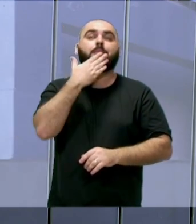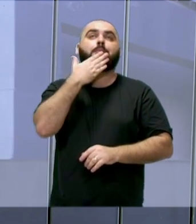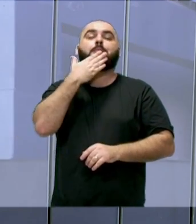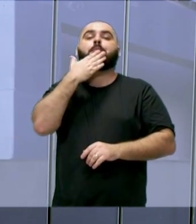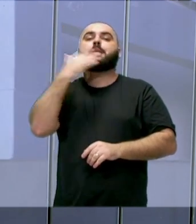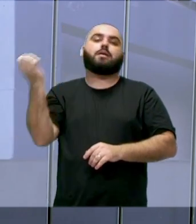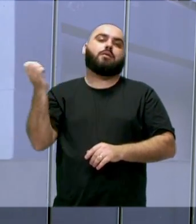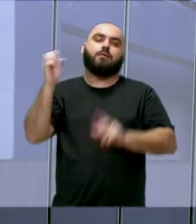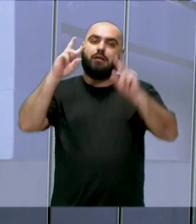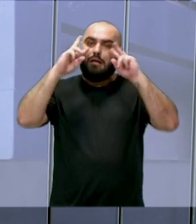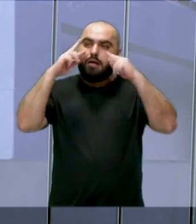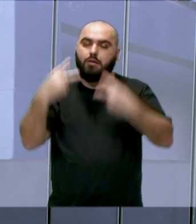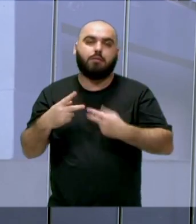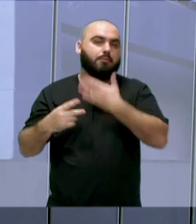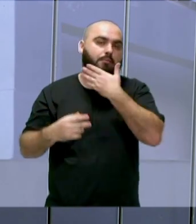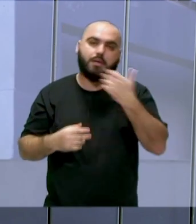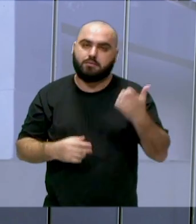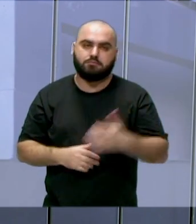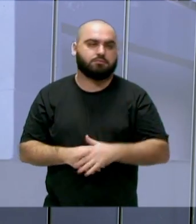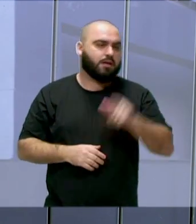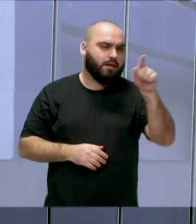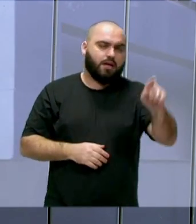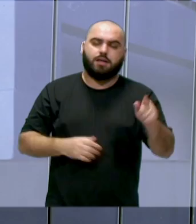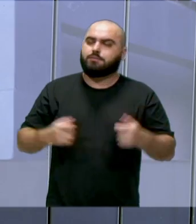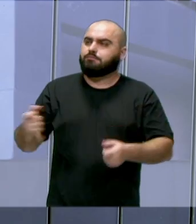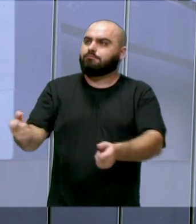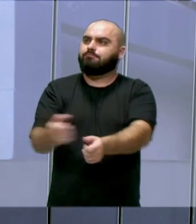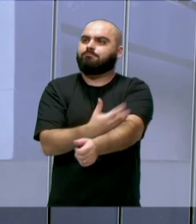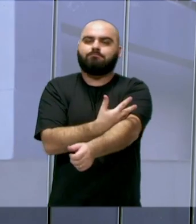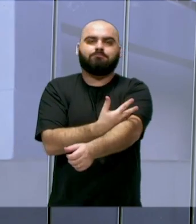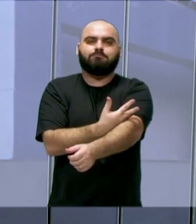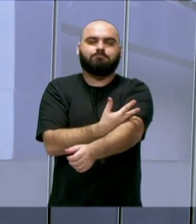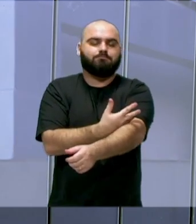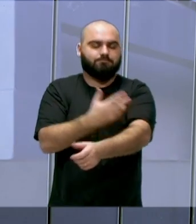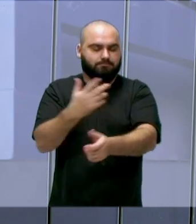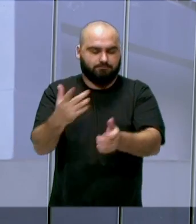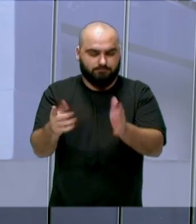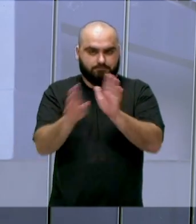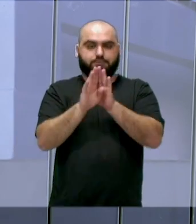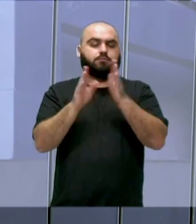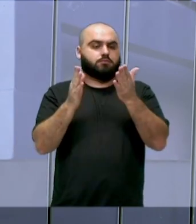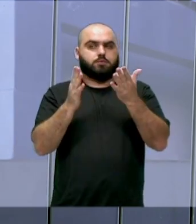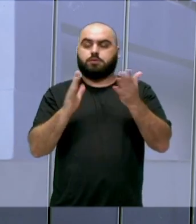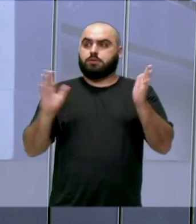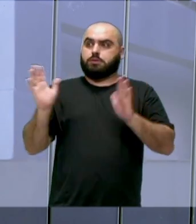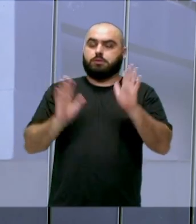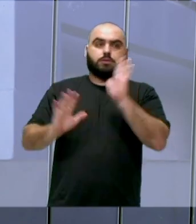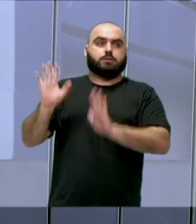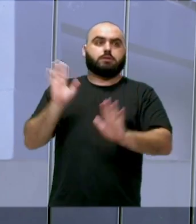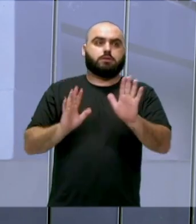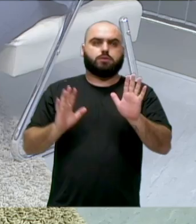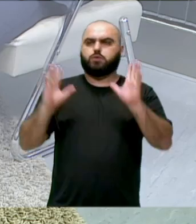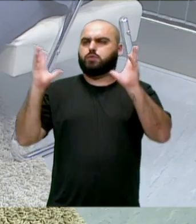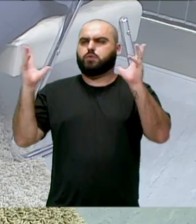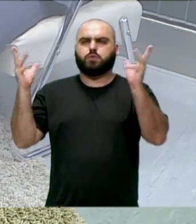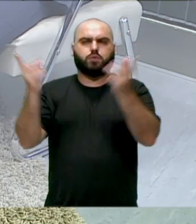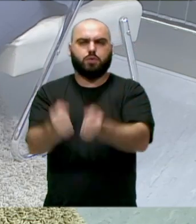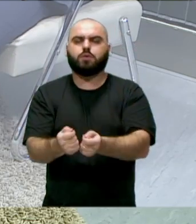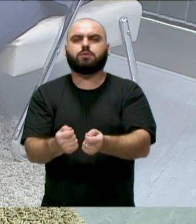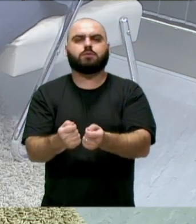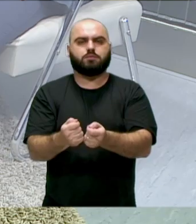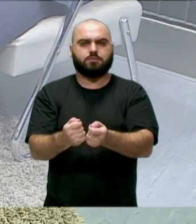mais reconhecedor. Ele ficou extremamente emocionado, ele não esperava esse reconhecimento, né? Eu acho que todos